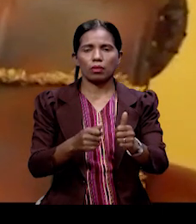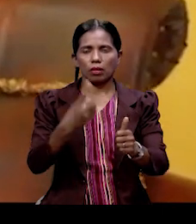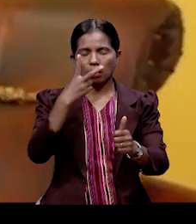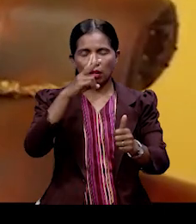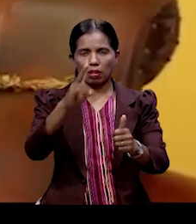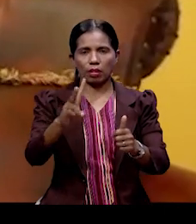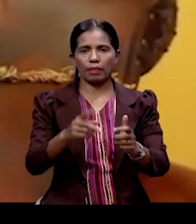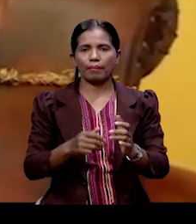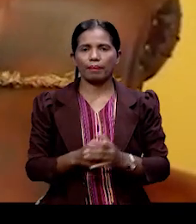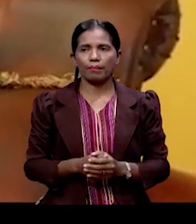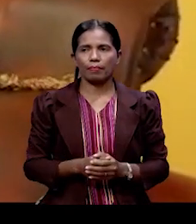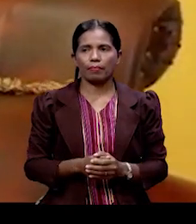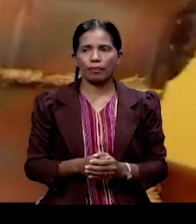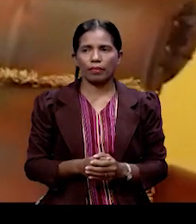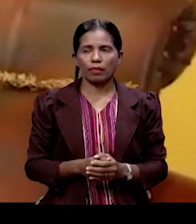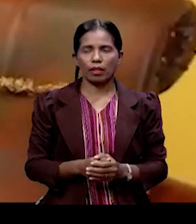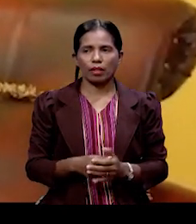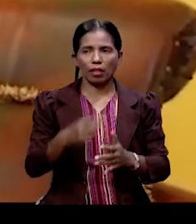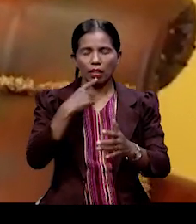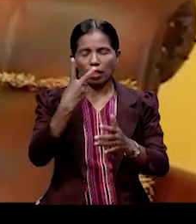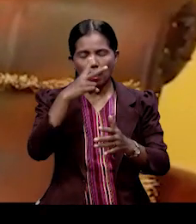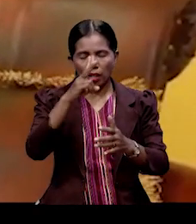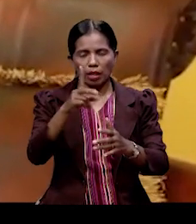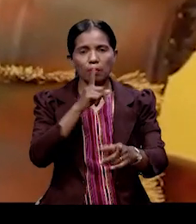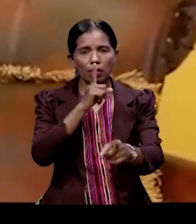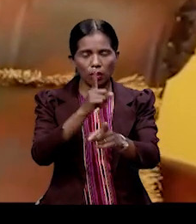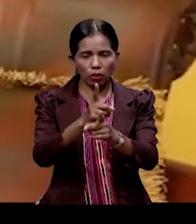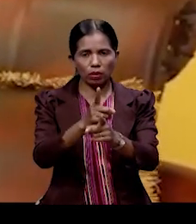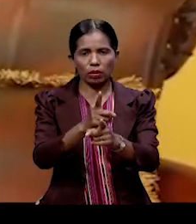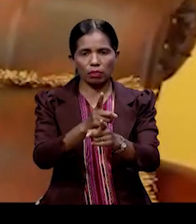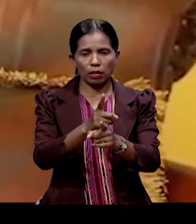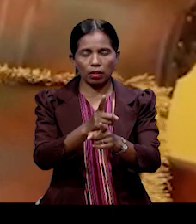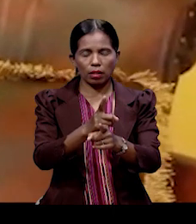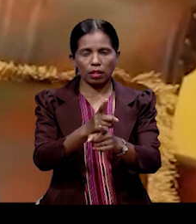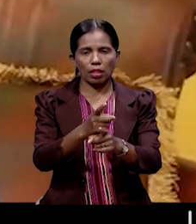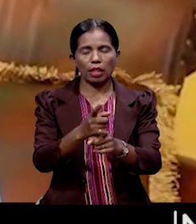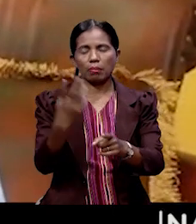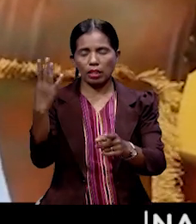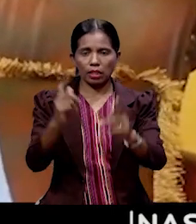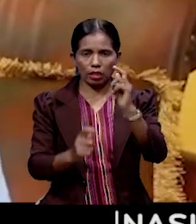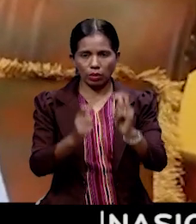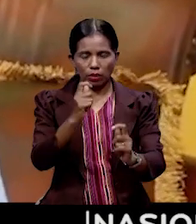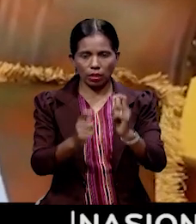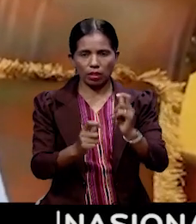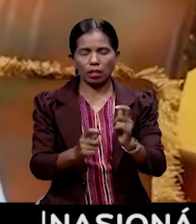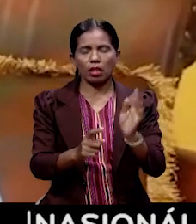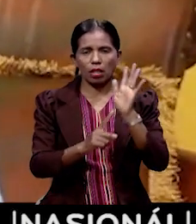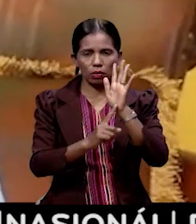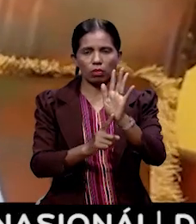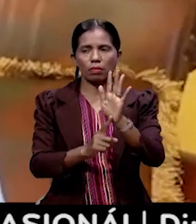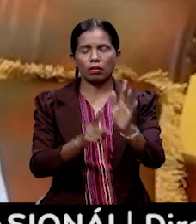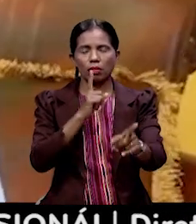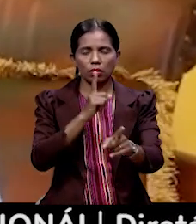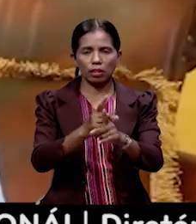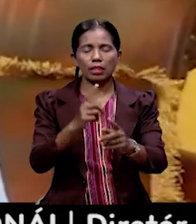Ministério Público ne conclui kata kareva factus nebe ke durante produção de prova tribunal factus nebe ke